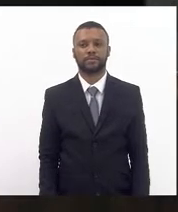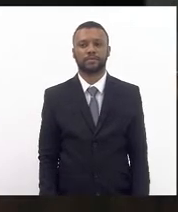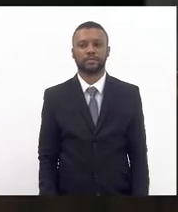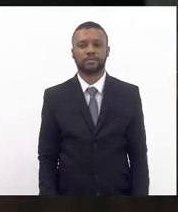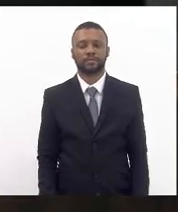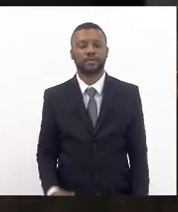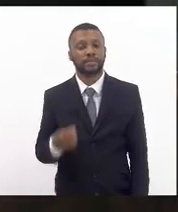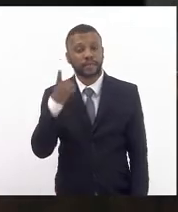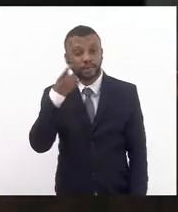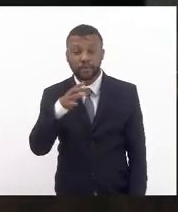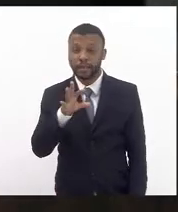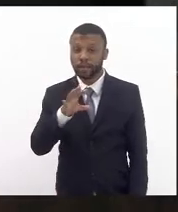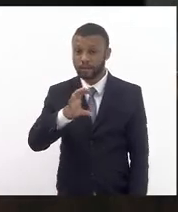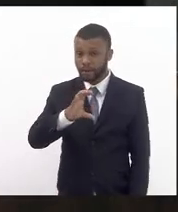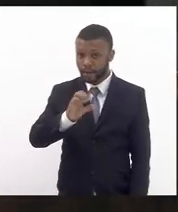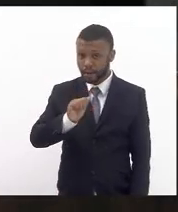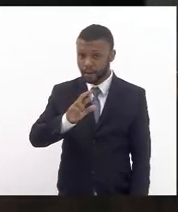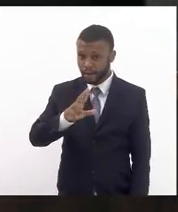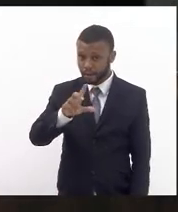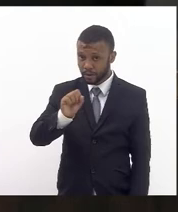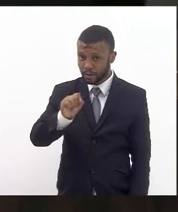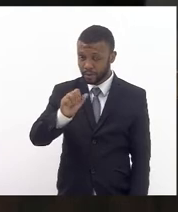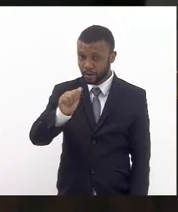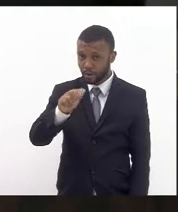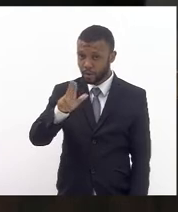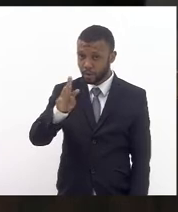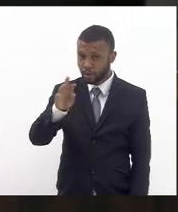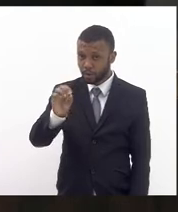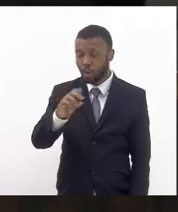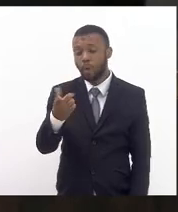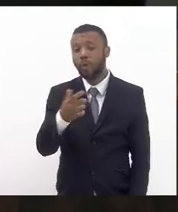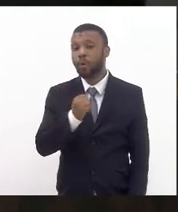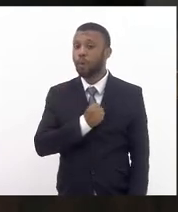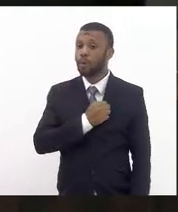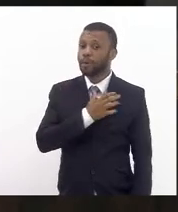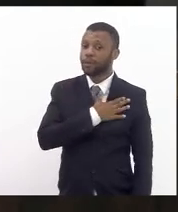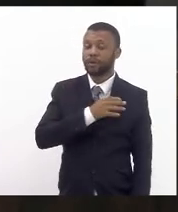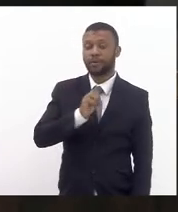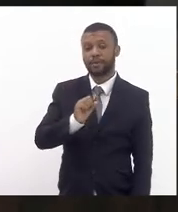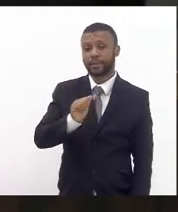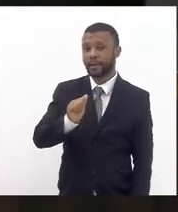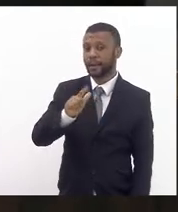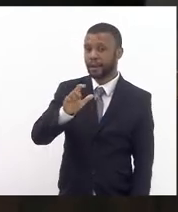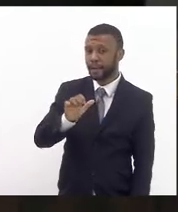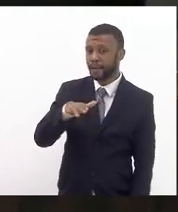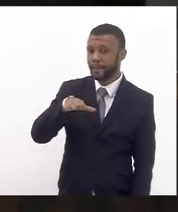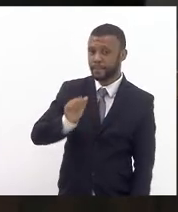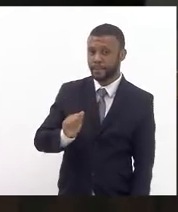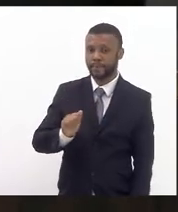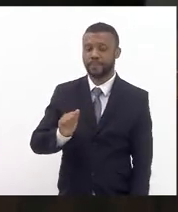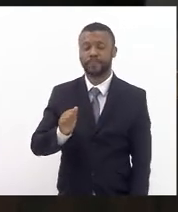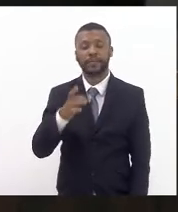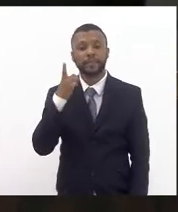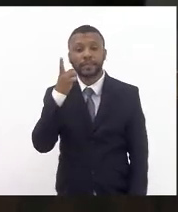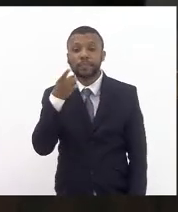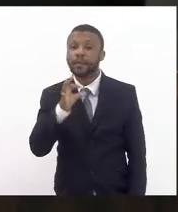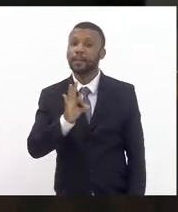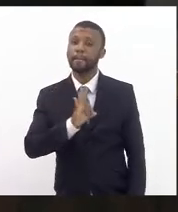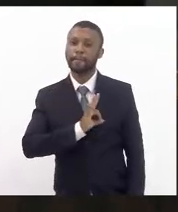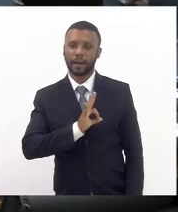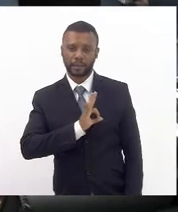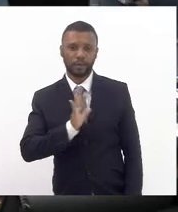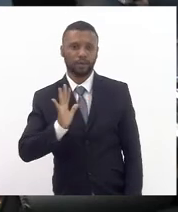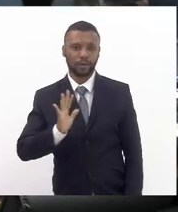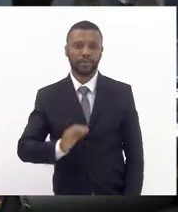Deputado Carlos Augusto. Deputado Coronel Salema. Deputado Coronel Salema. Deputada Marta Rocha.